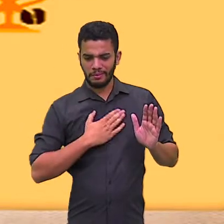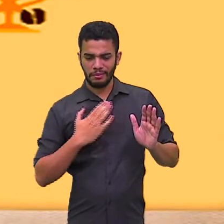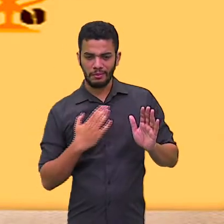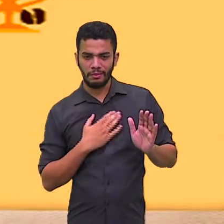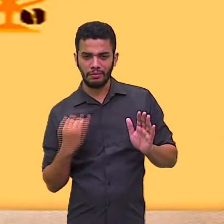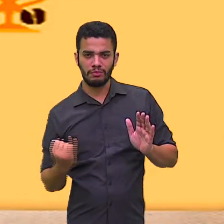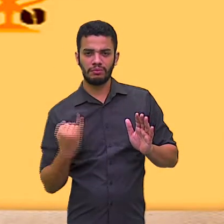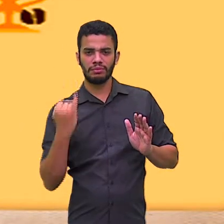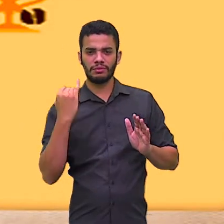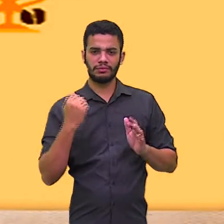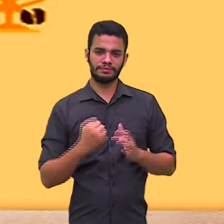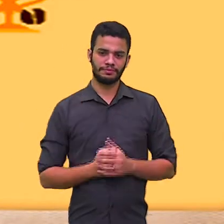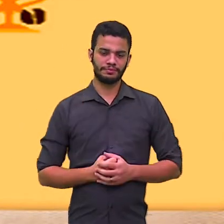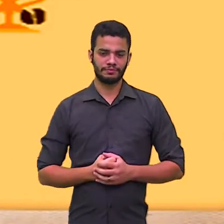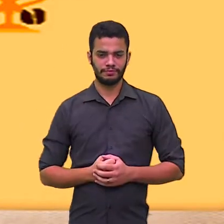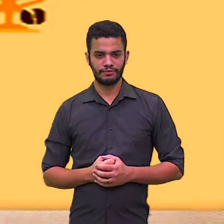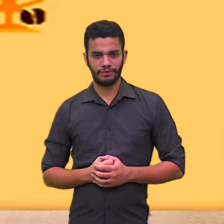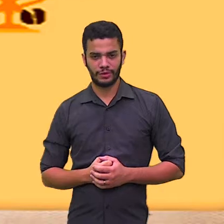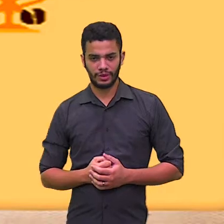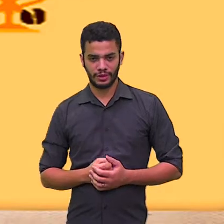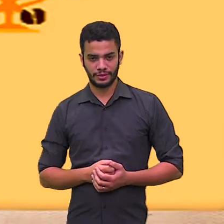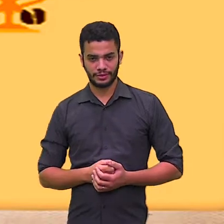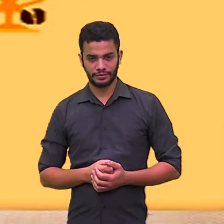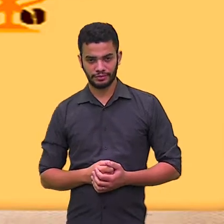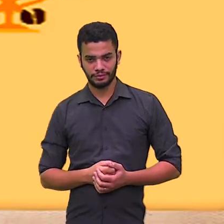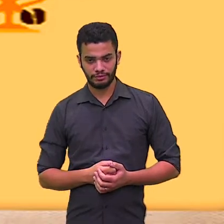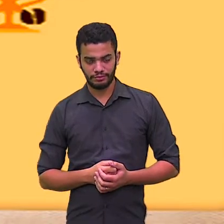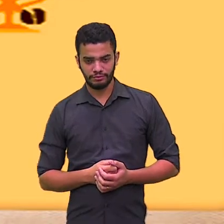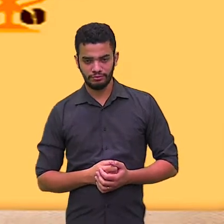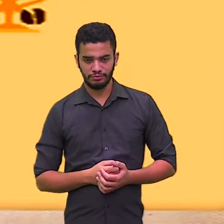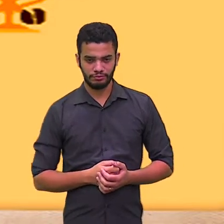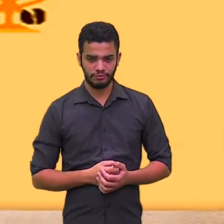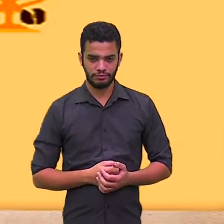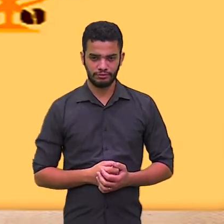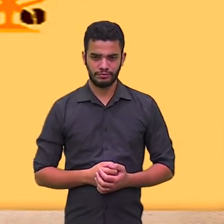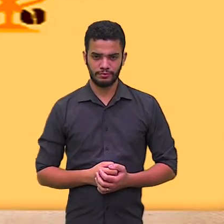memória individual e coletiva.